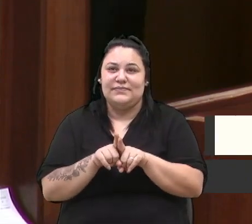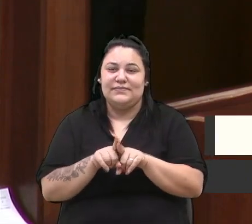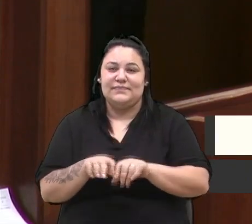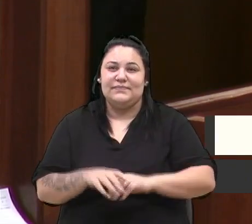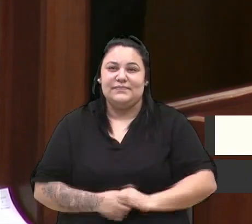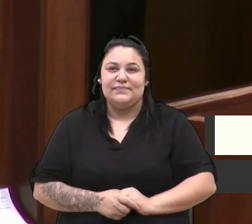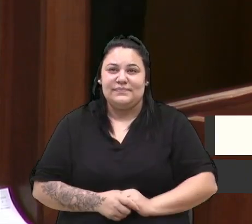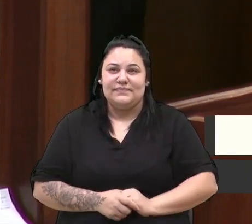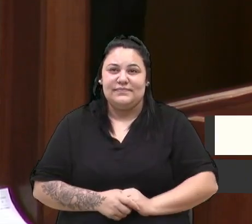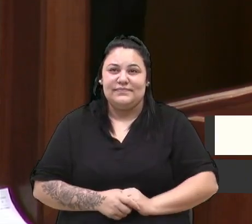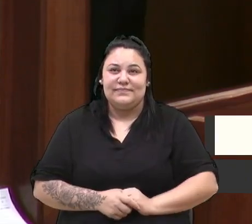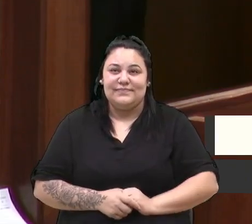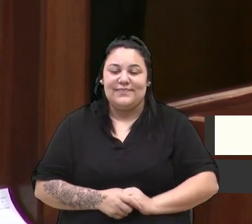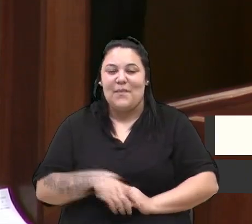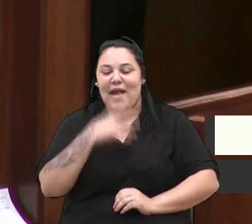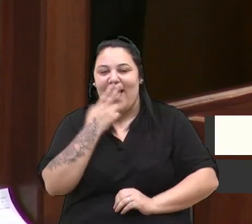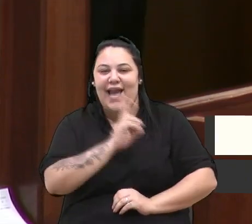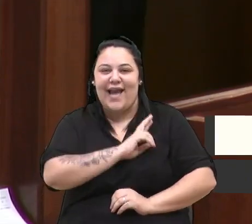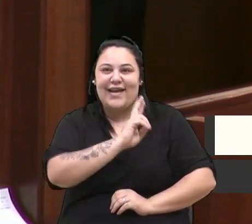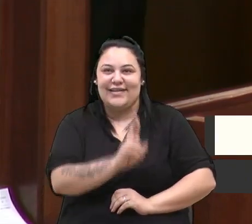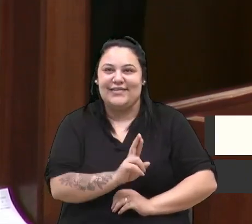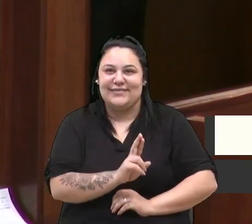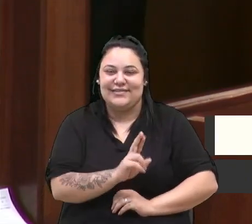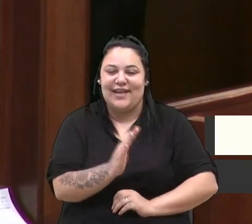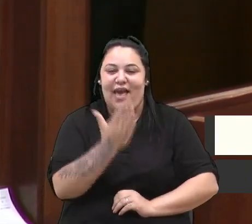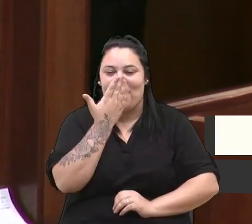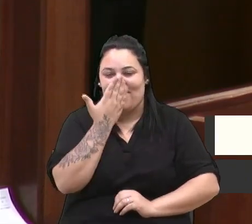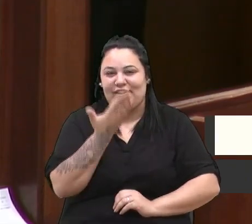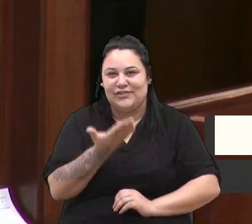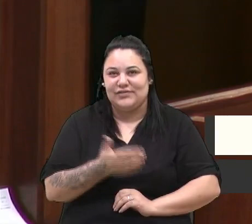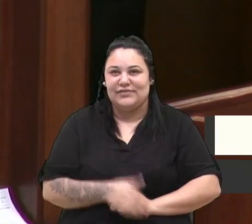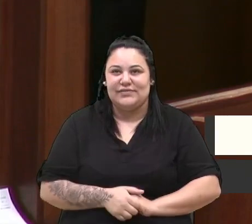E parece que a resposta estava na minha frente.